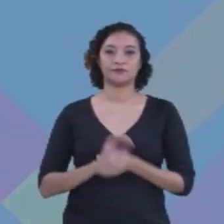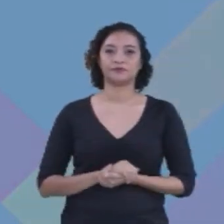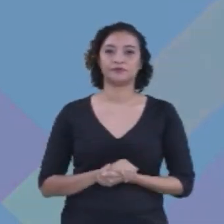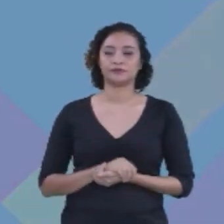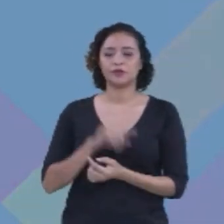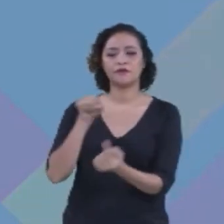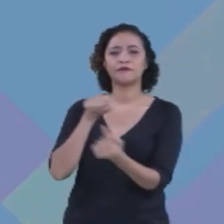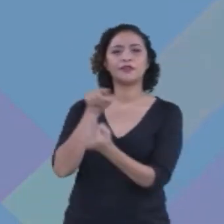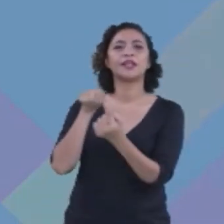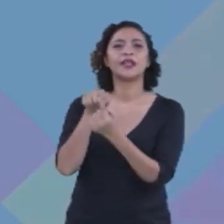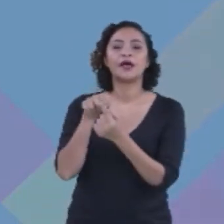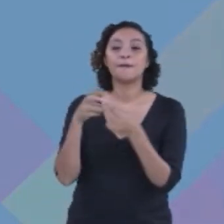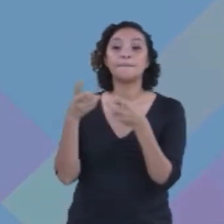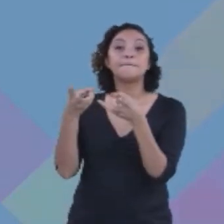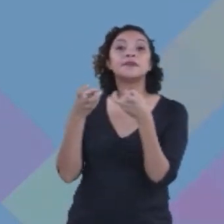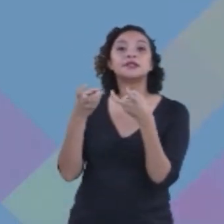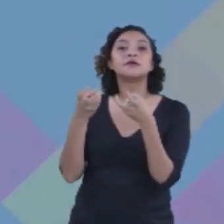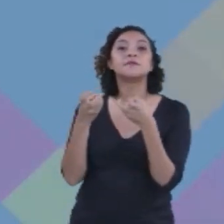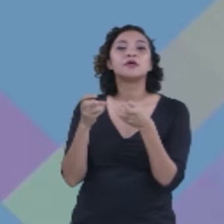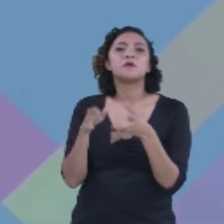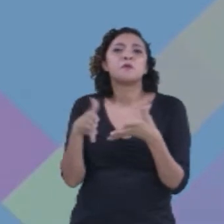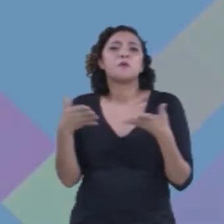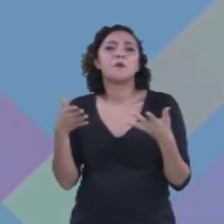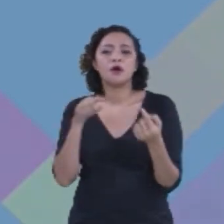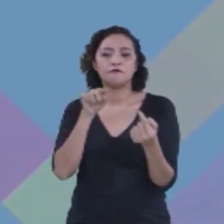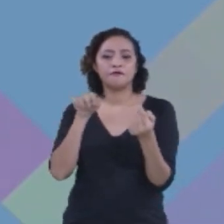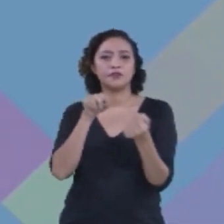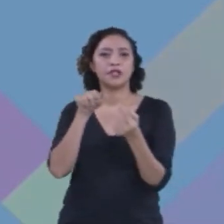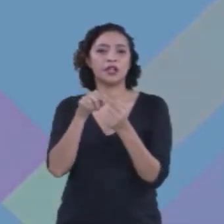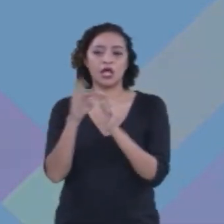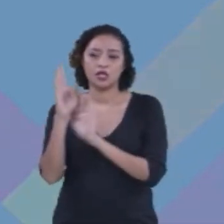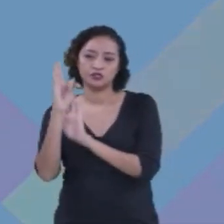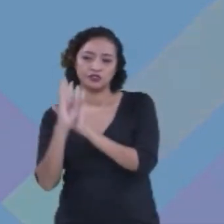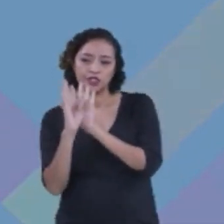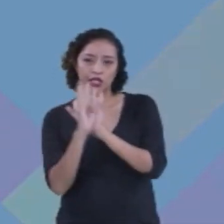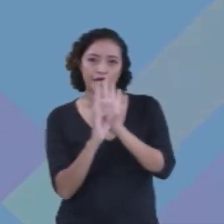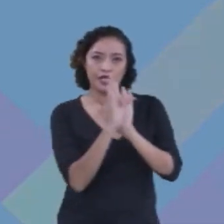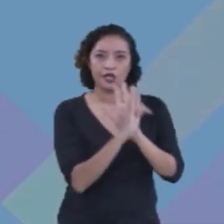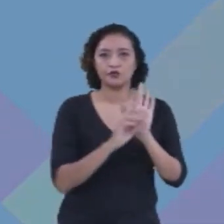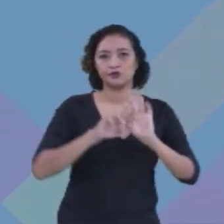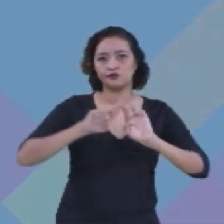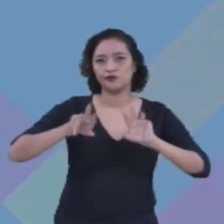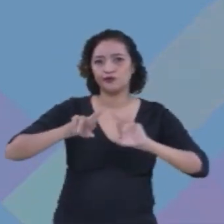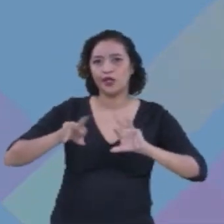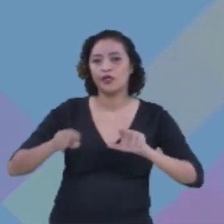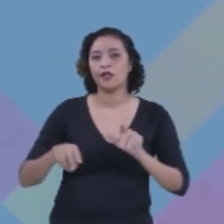Habilidade, identificar a finalidade de textos de diferentes gêneros.